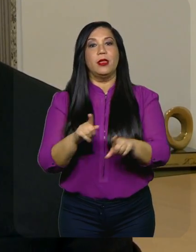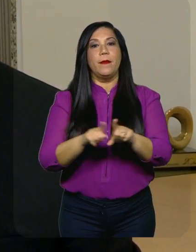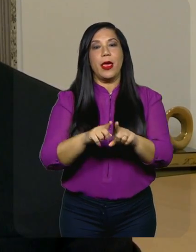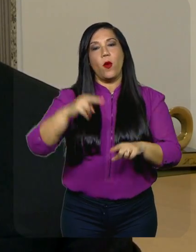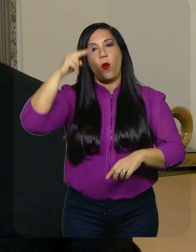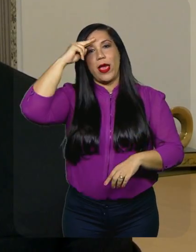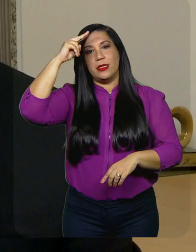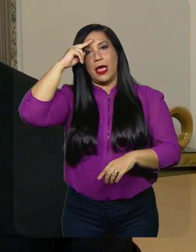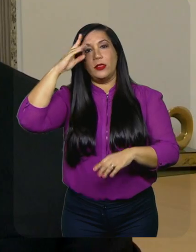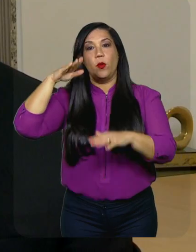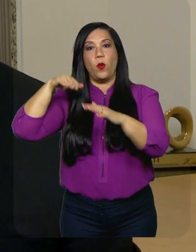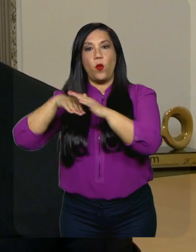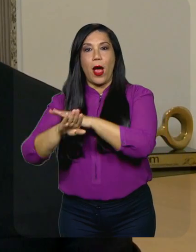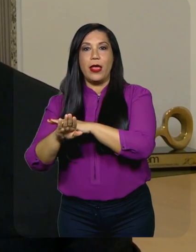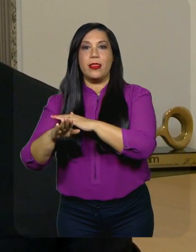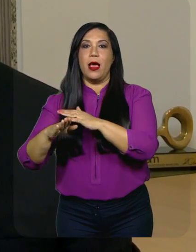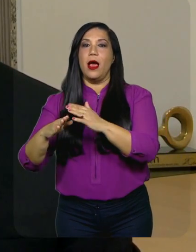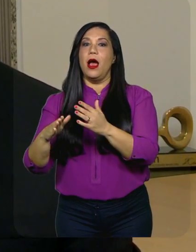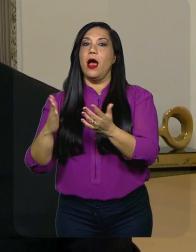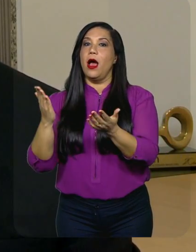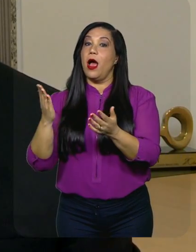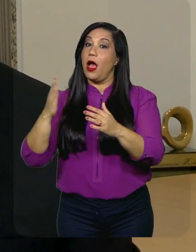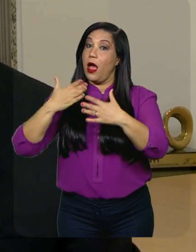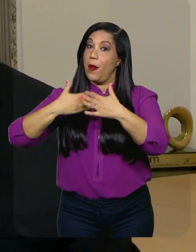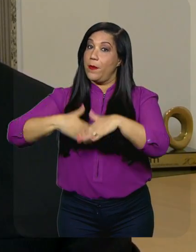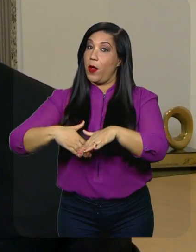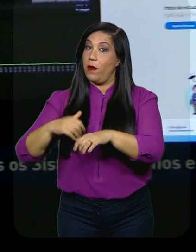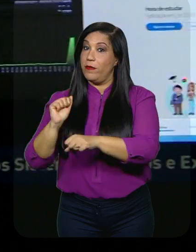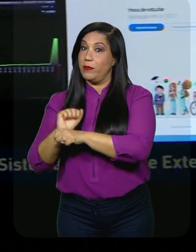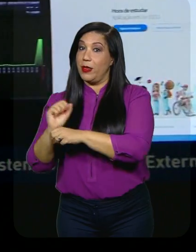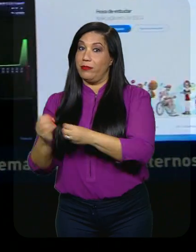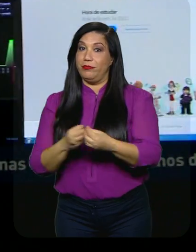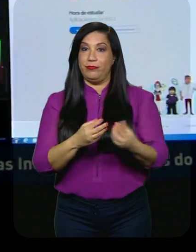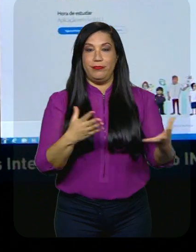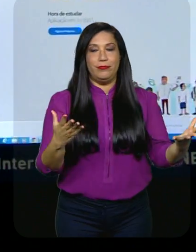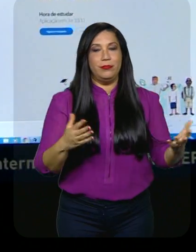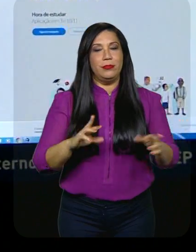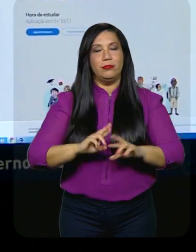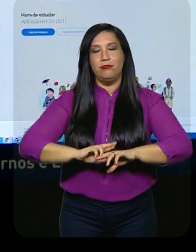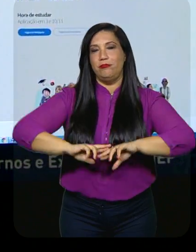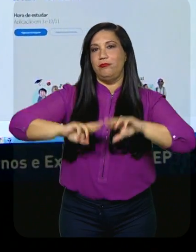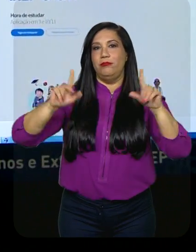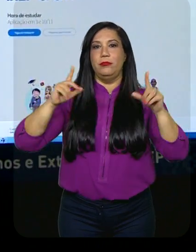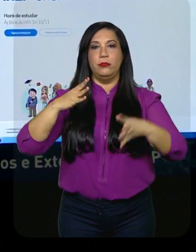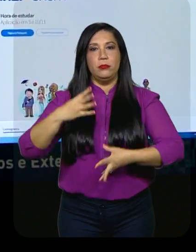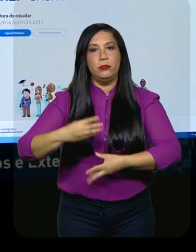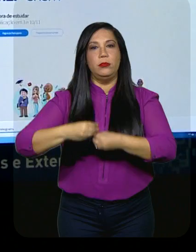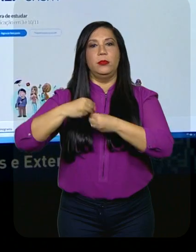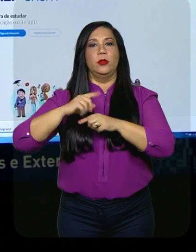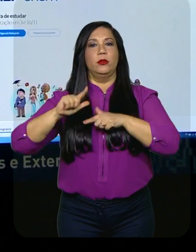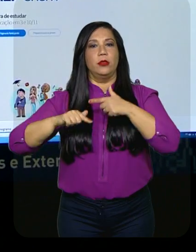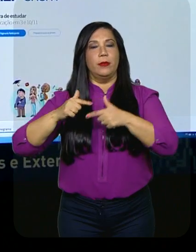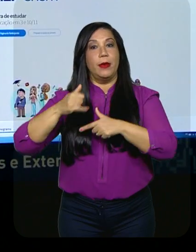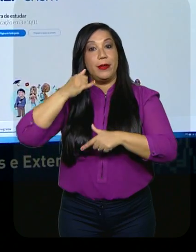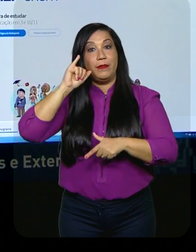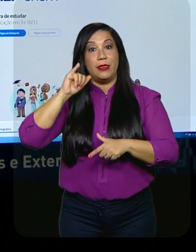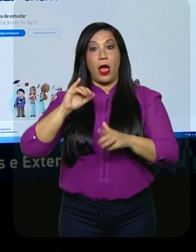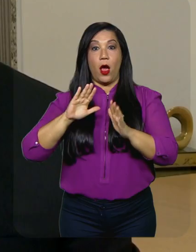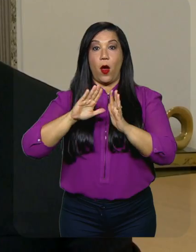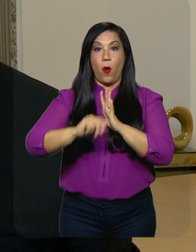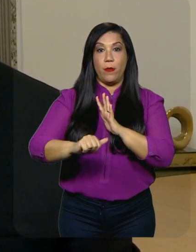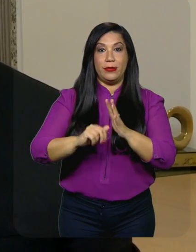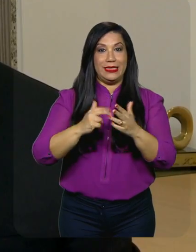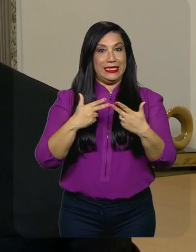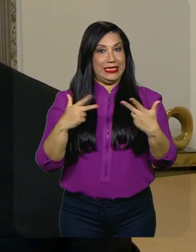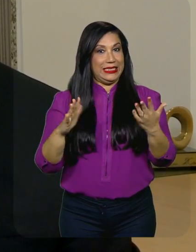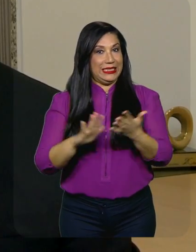Exército, onde a gente guarda a prova, onde armazena a prova até a distribuição final. As inovações complementam procedimentos para evitar fraudes.